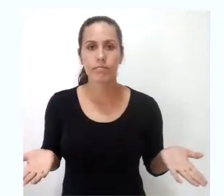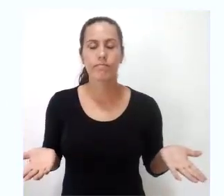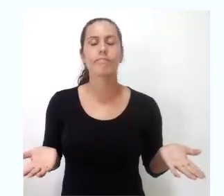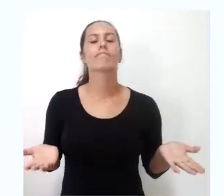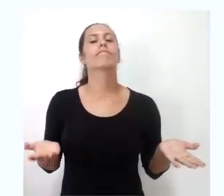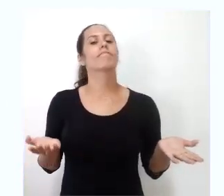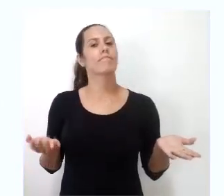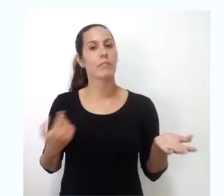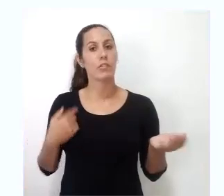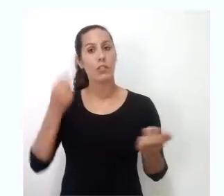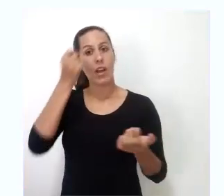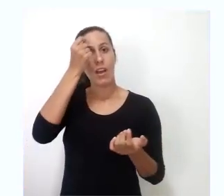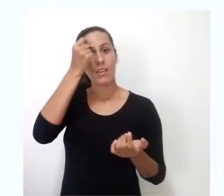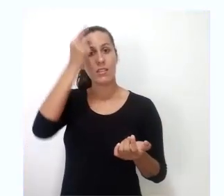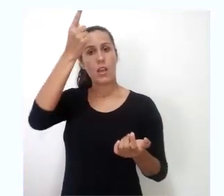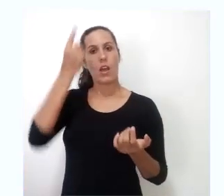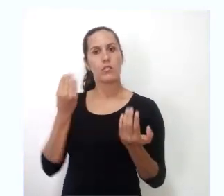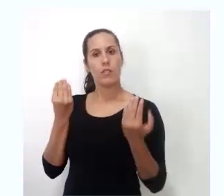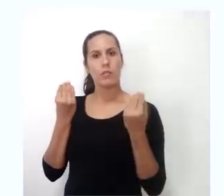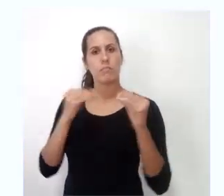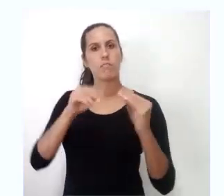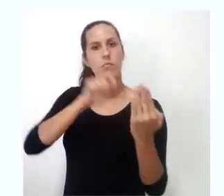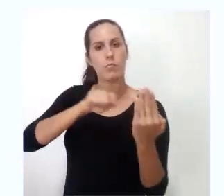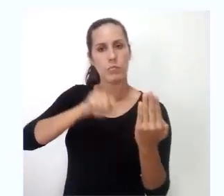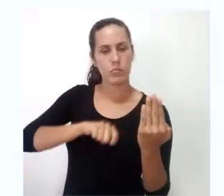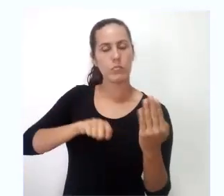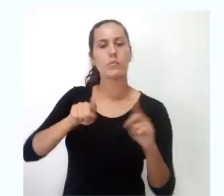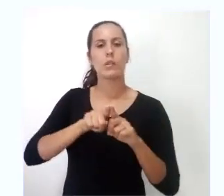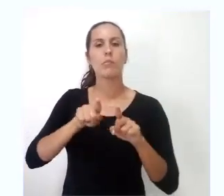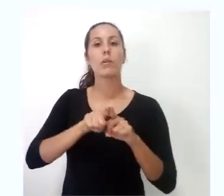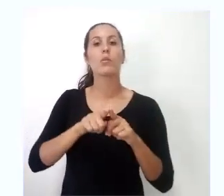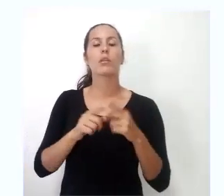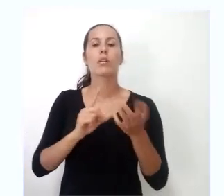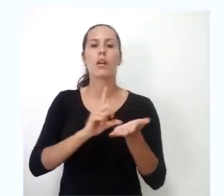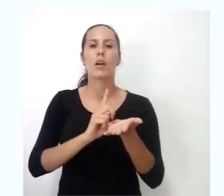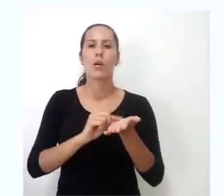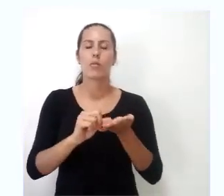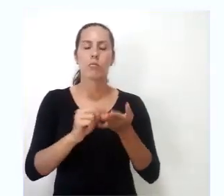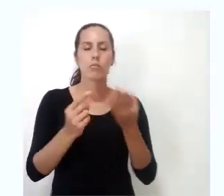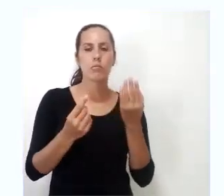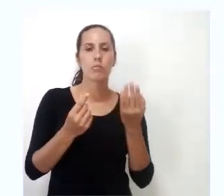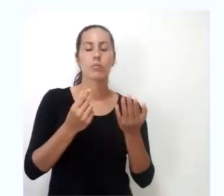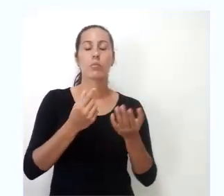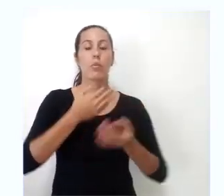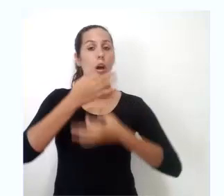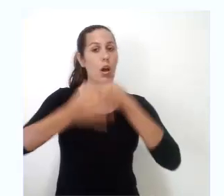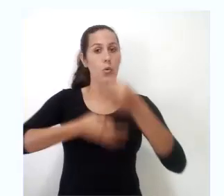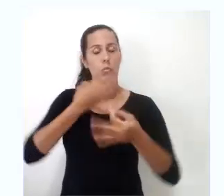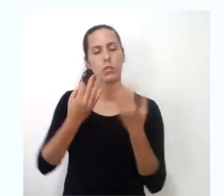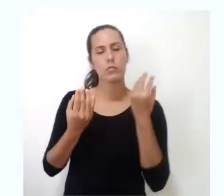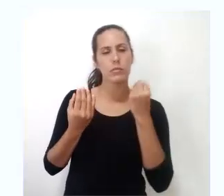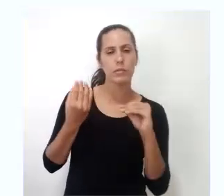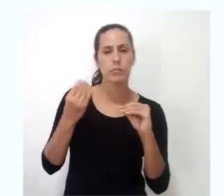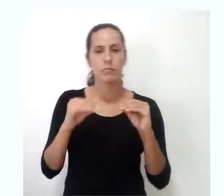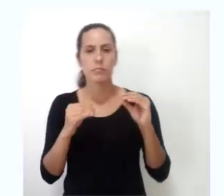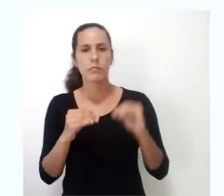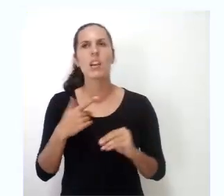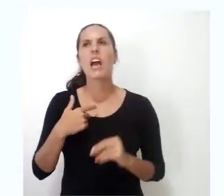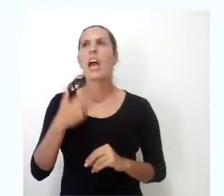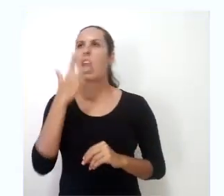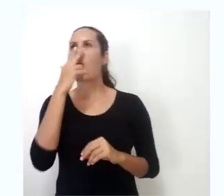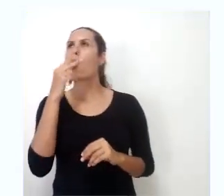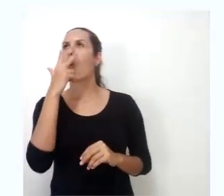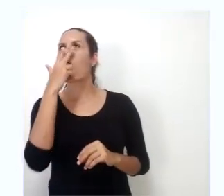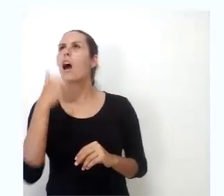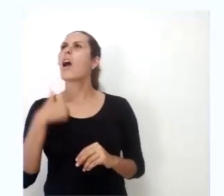assunto. Expor e argumentar, certo? Fundamentado, fugindo sempre do achismo,